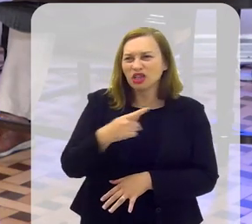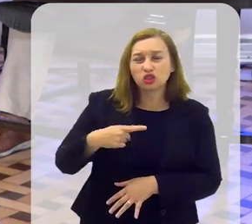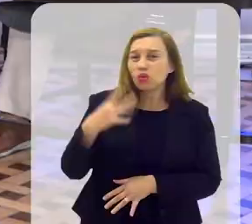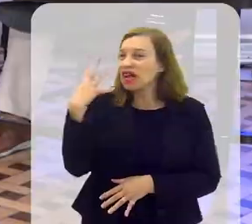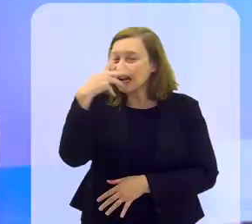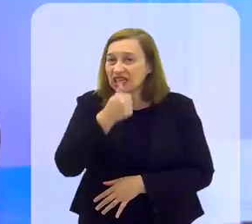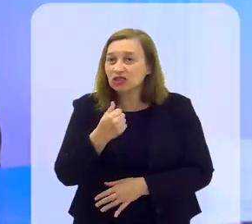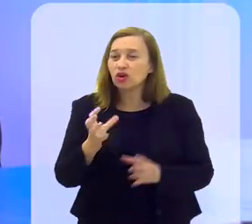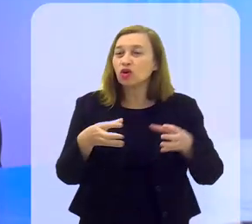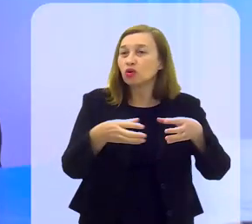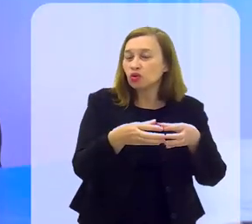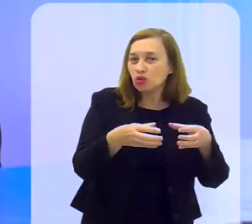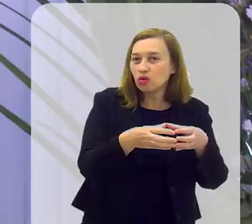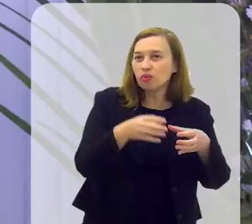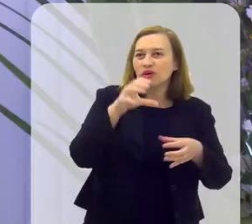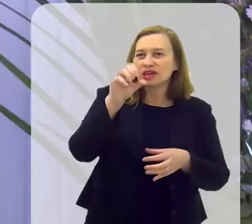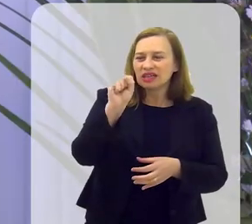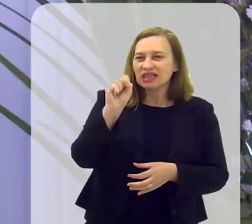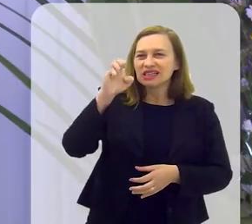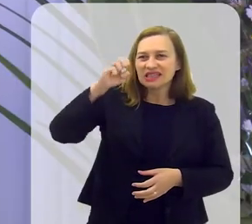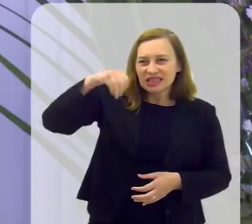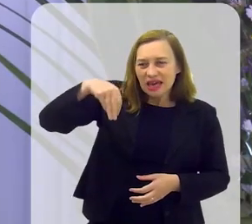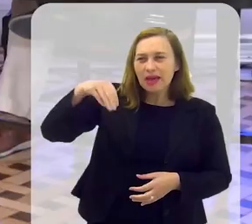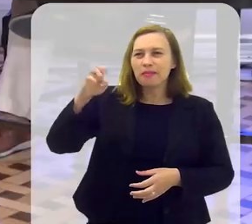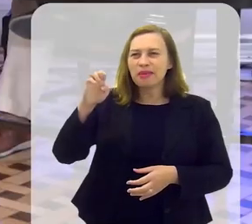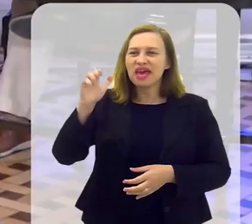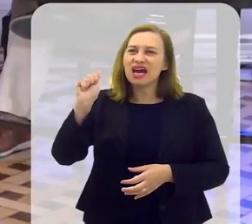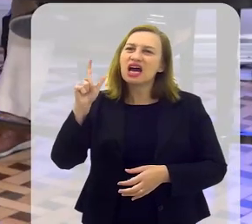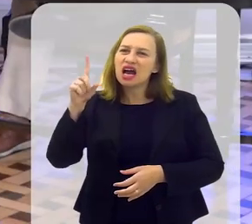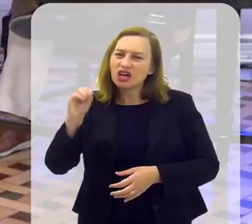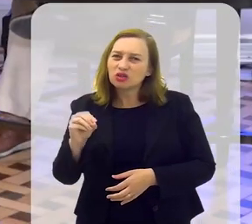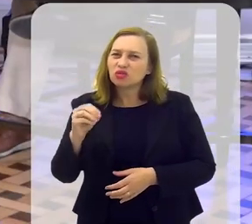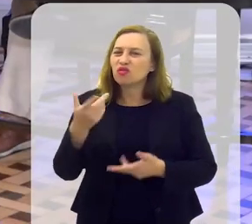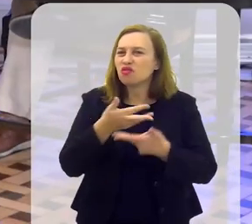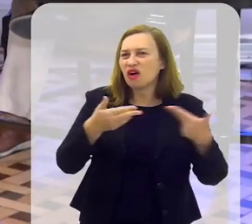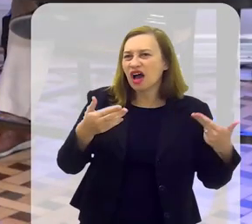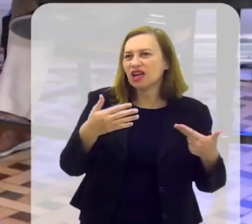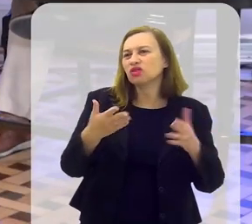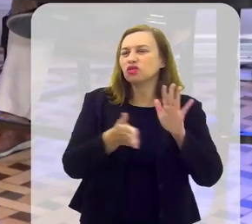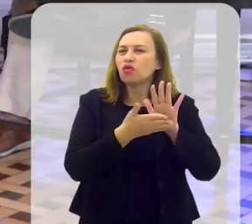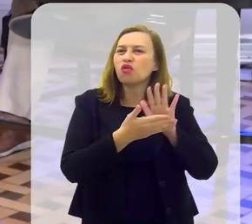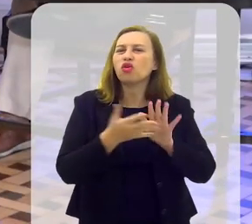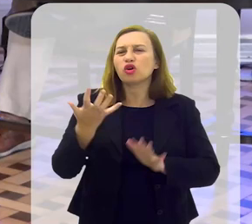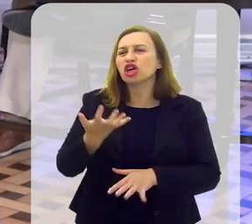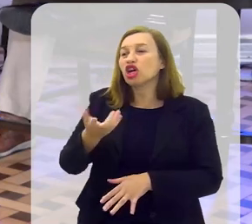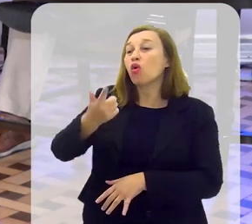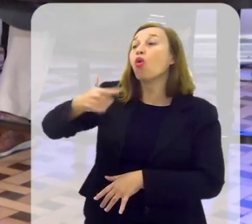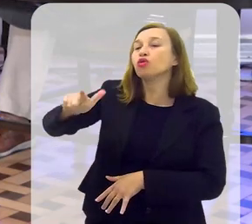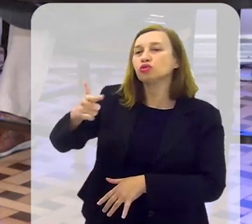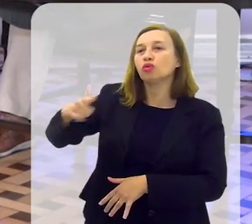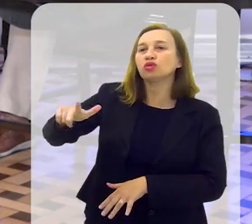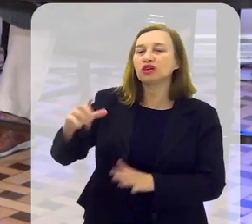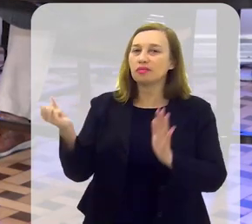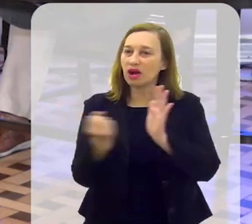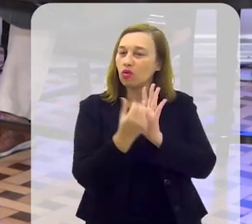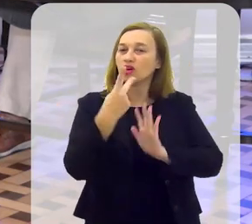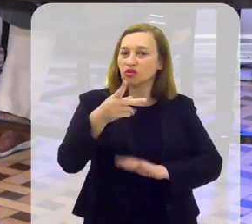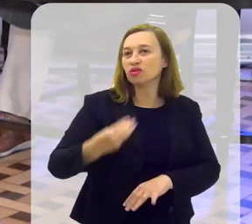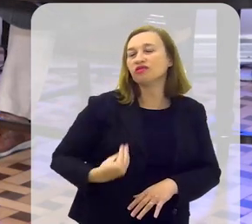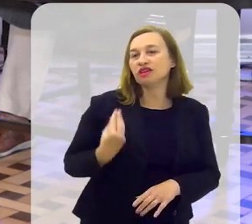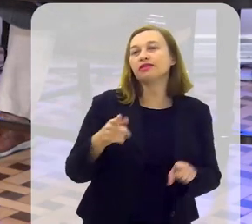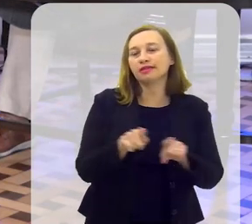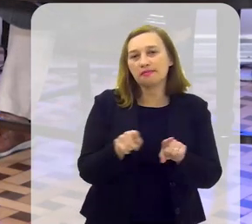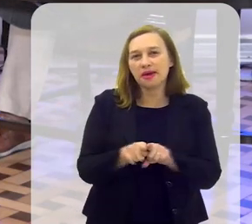coisa linda grupo Semeando a lembrança boas músicas eu queria uma outra canção que tenha marcado também